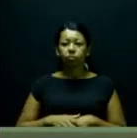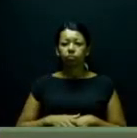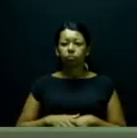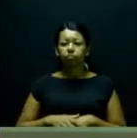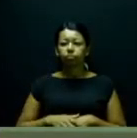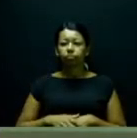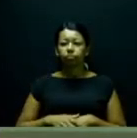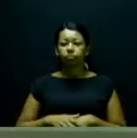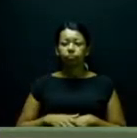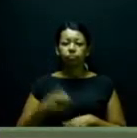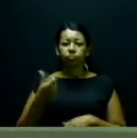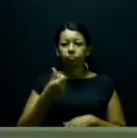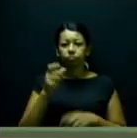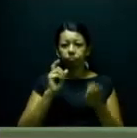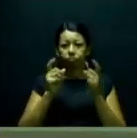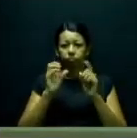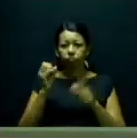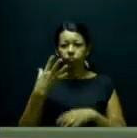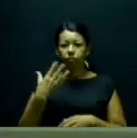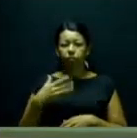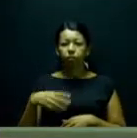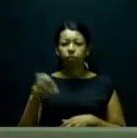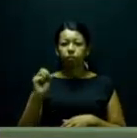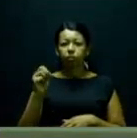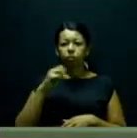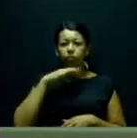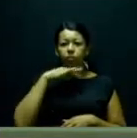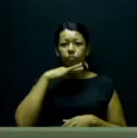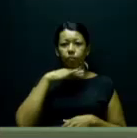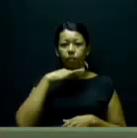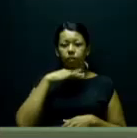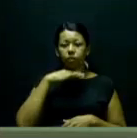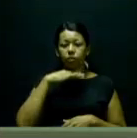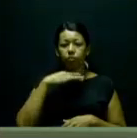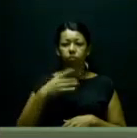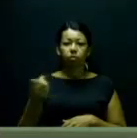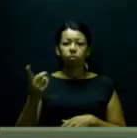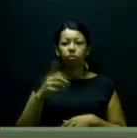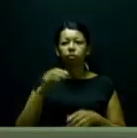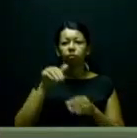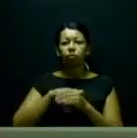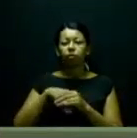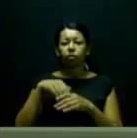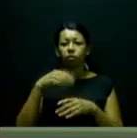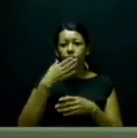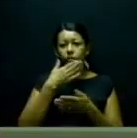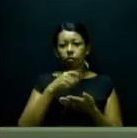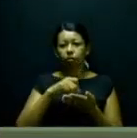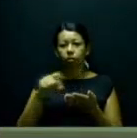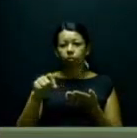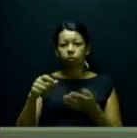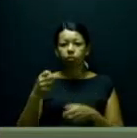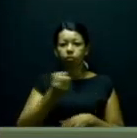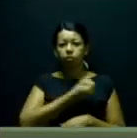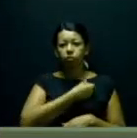Na sexta sessão ordinária, realizada em 8 de março, estava em votação o requerimento de número